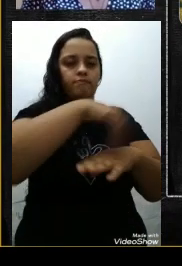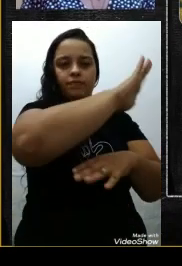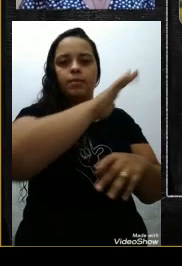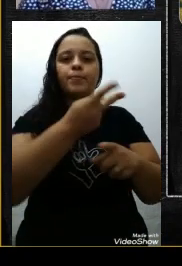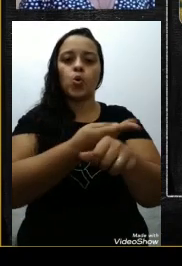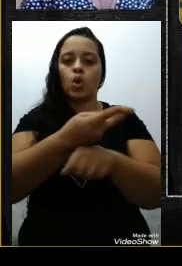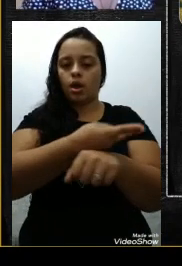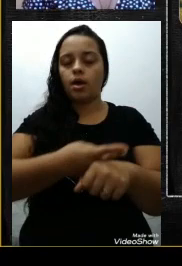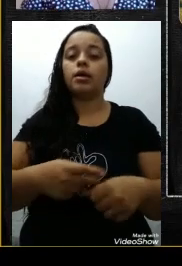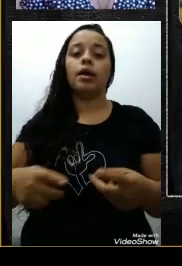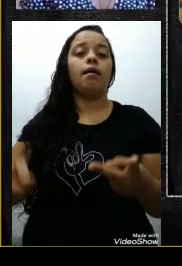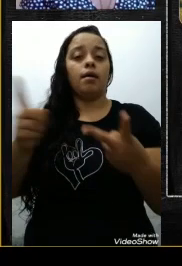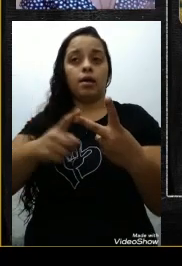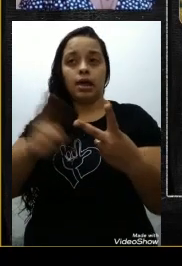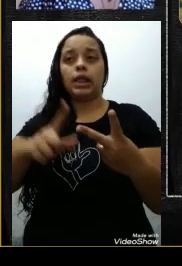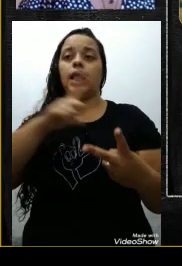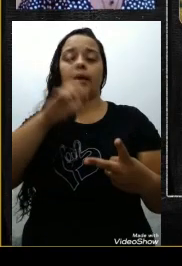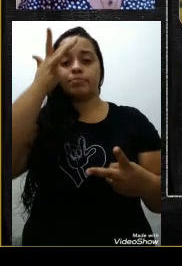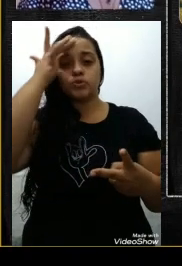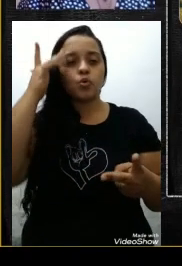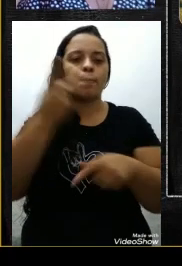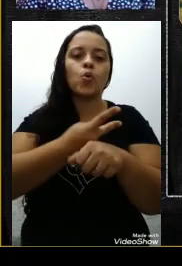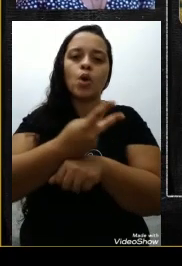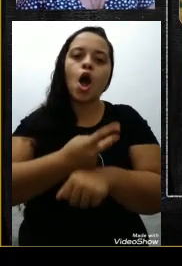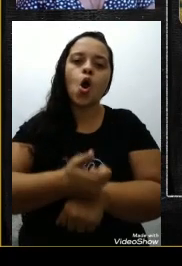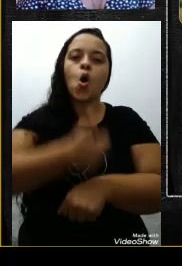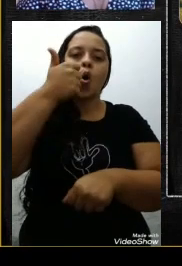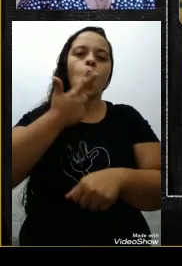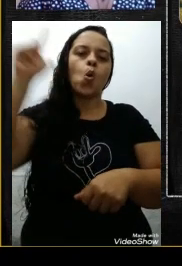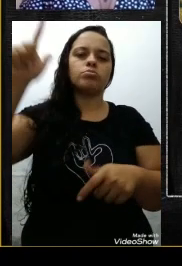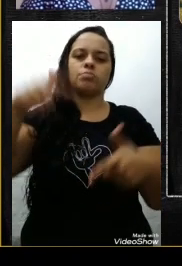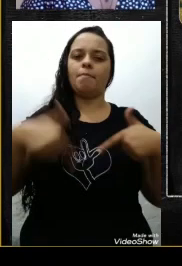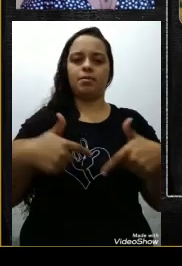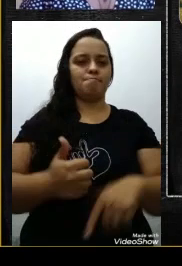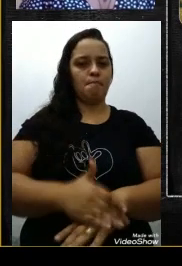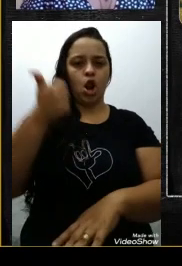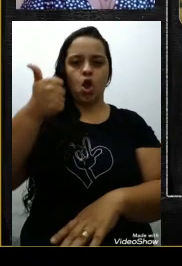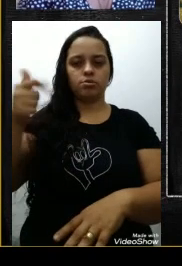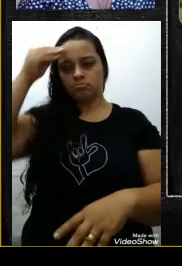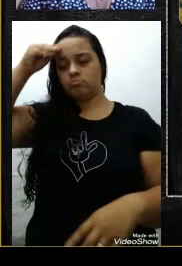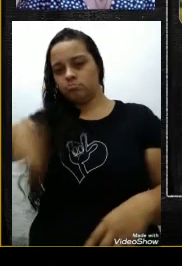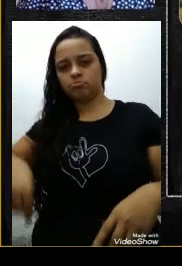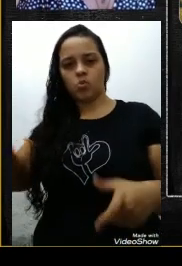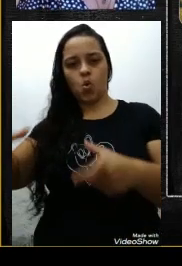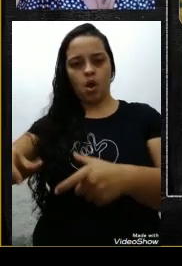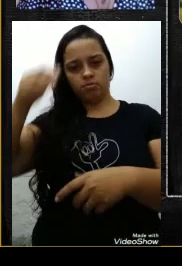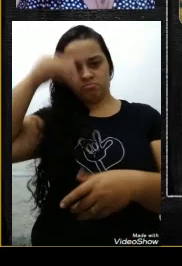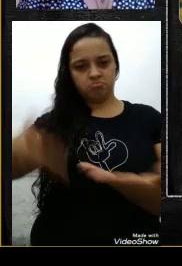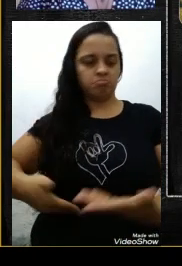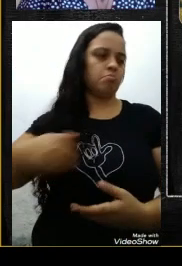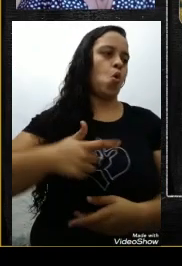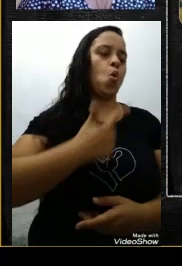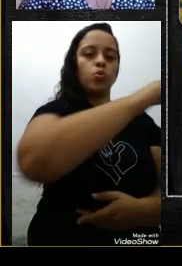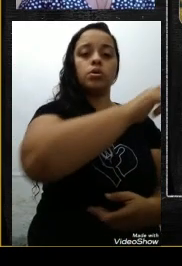lugar para ir. Outros simplesmente buscavam uma oportunidade de emprego fora do feudo e alguns queriam fugir da